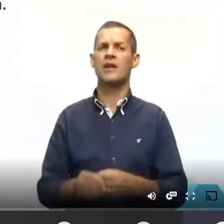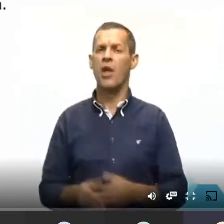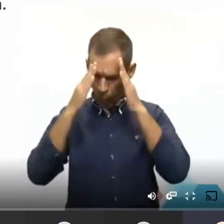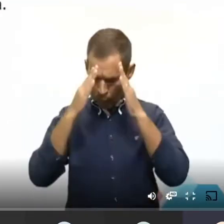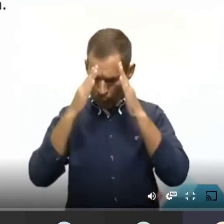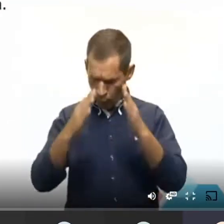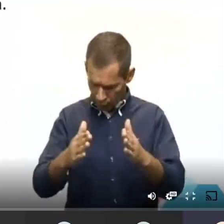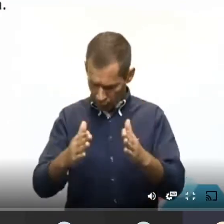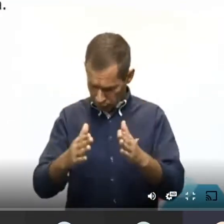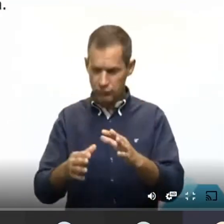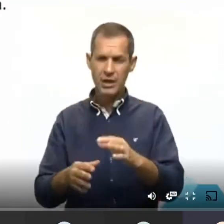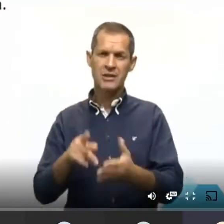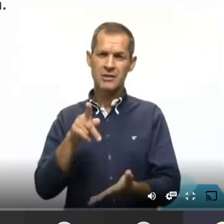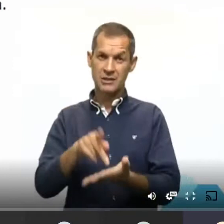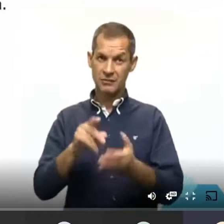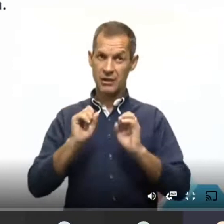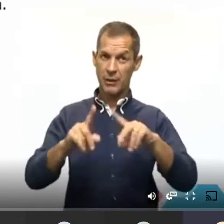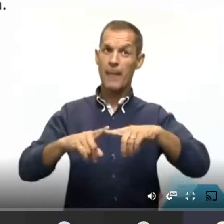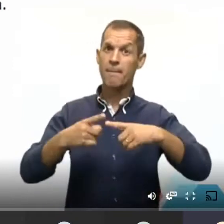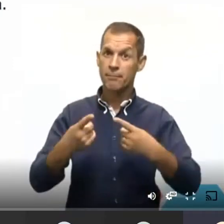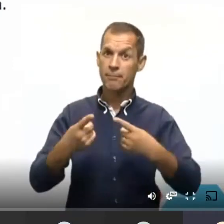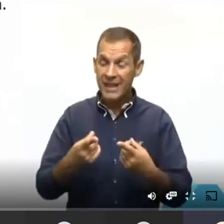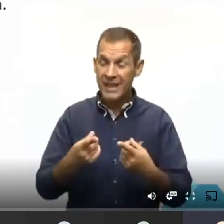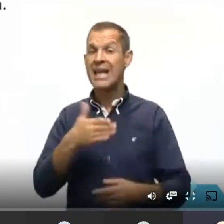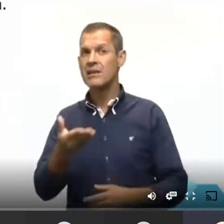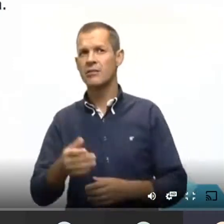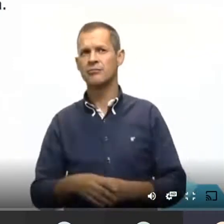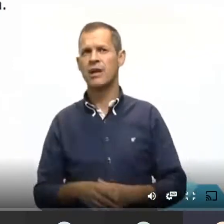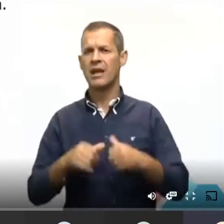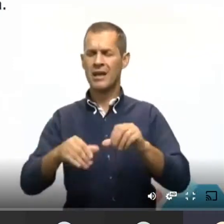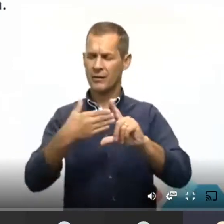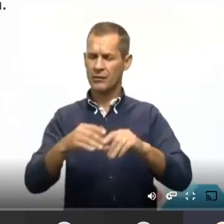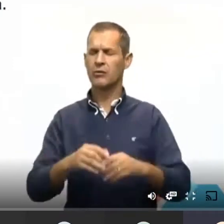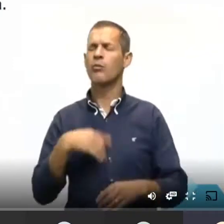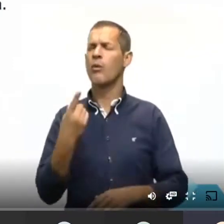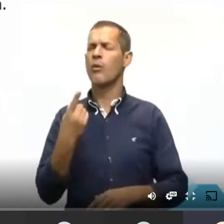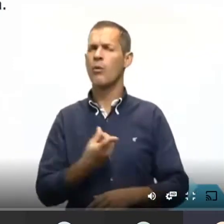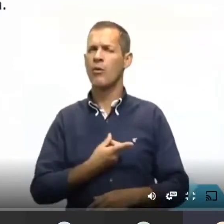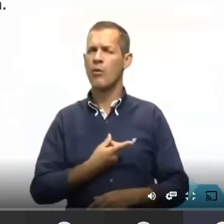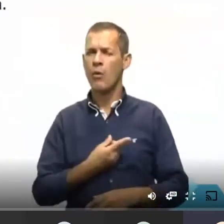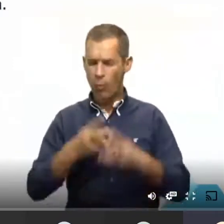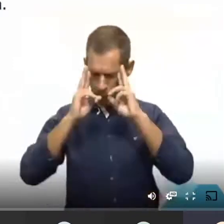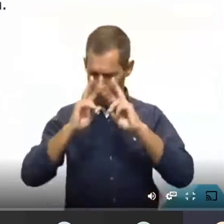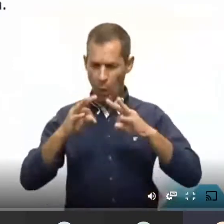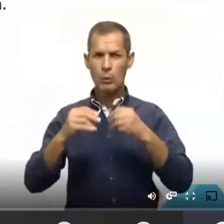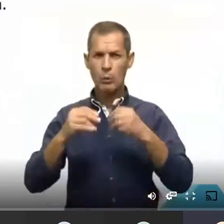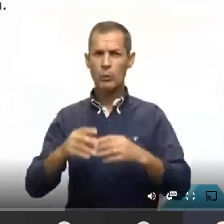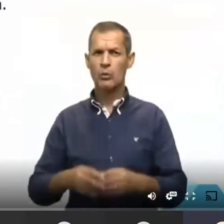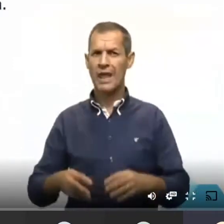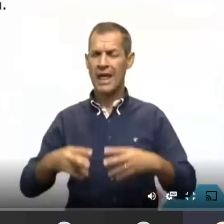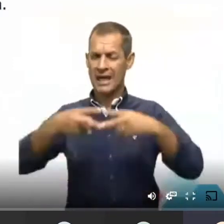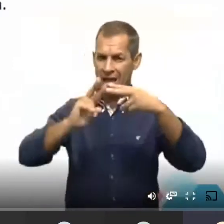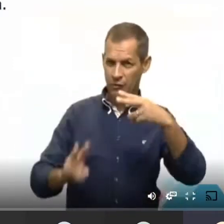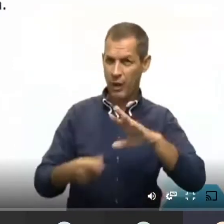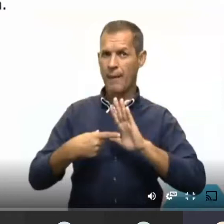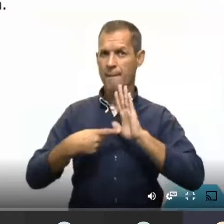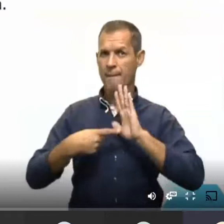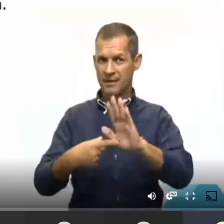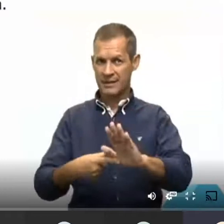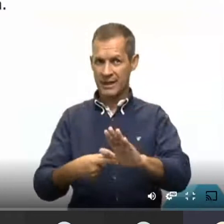a focalização de fato. Ok? Então, nessa nossa aula, nós vamos observar todas as